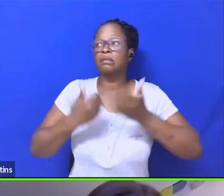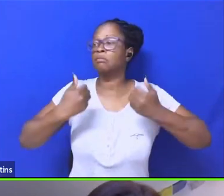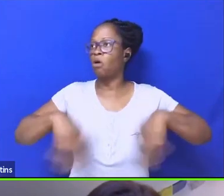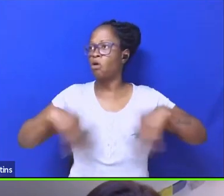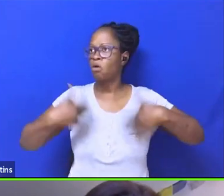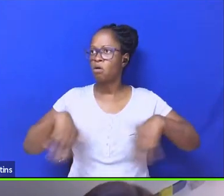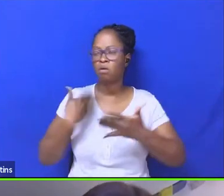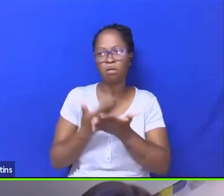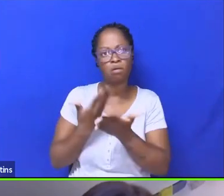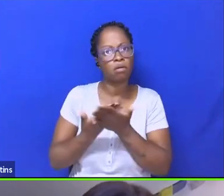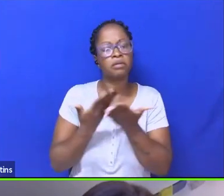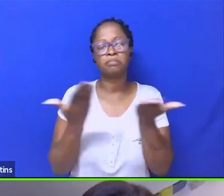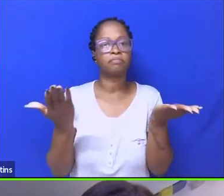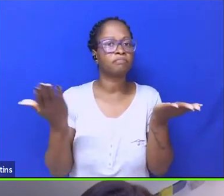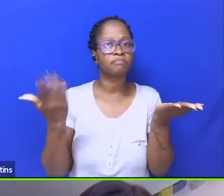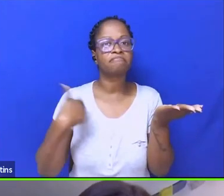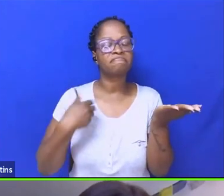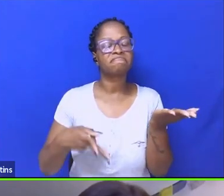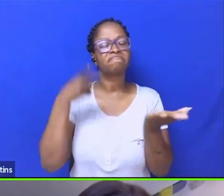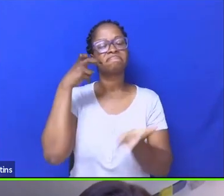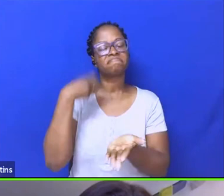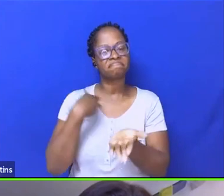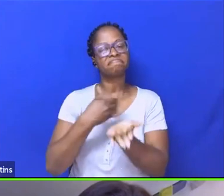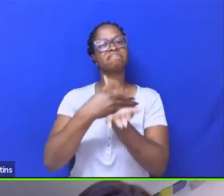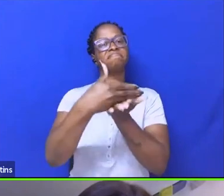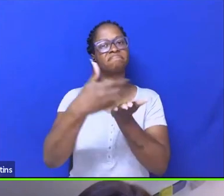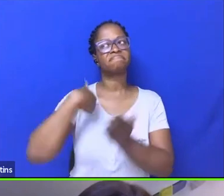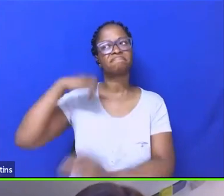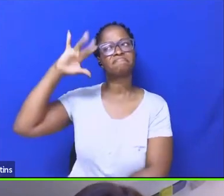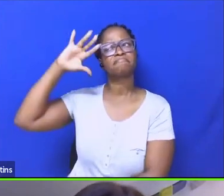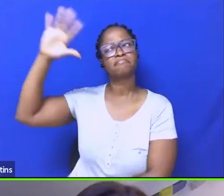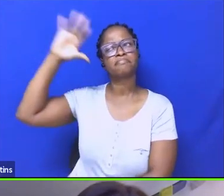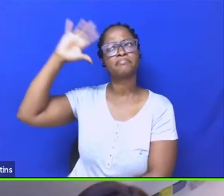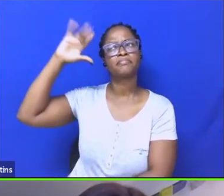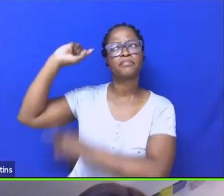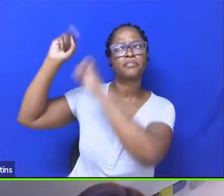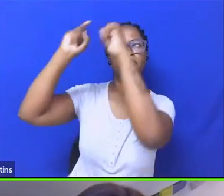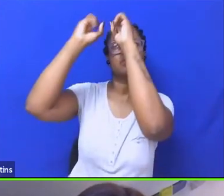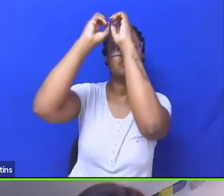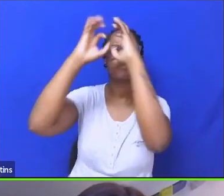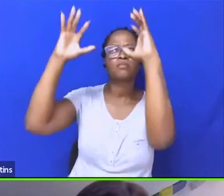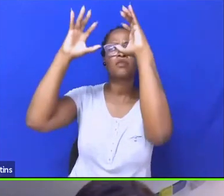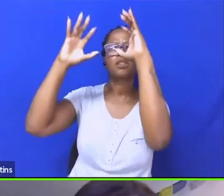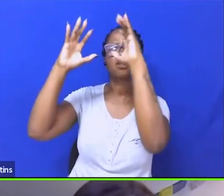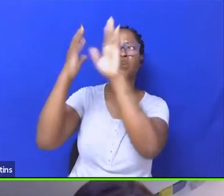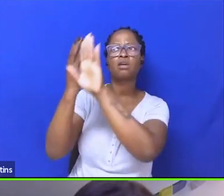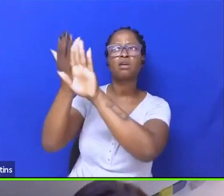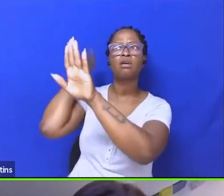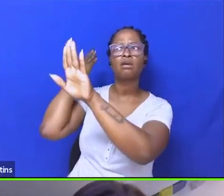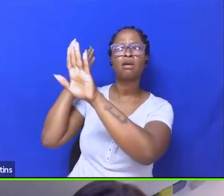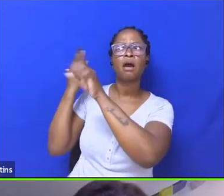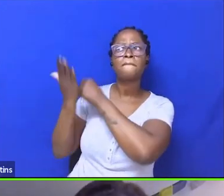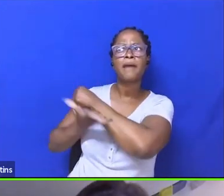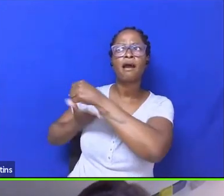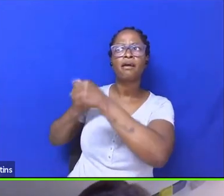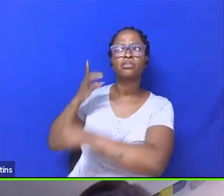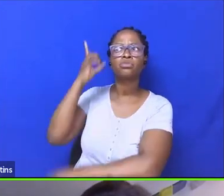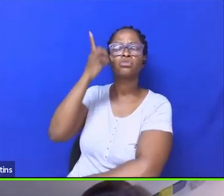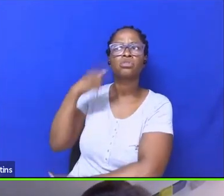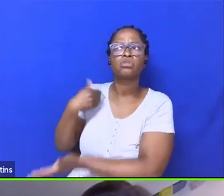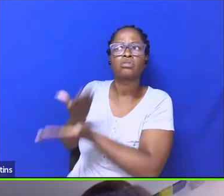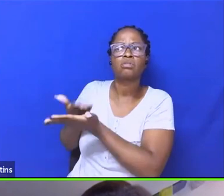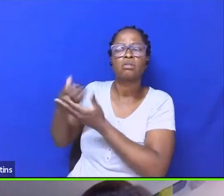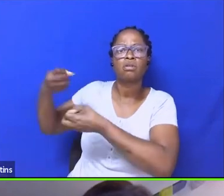repensar os cimentos do direito que havia aprendido e que ensinava foi incrível foi como